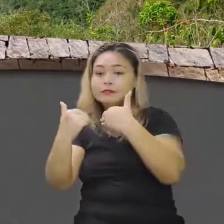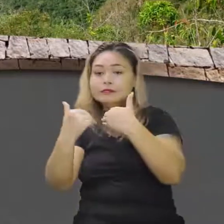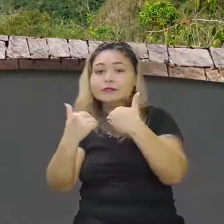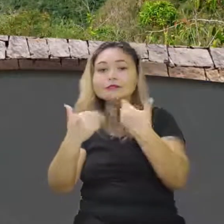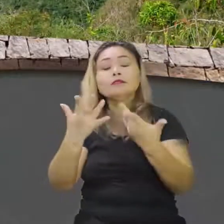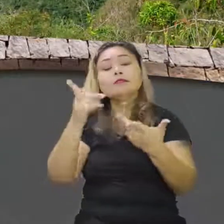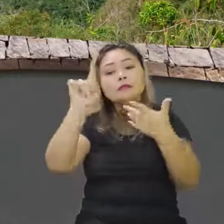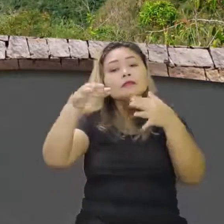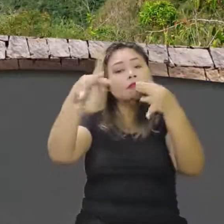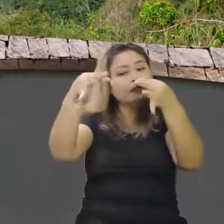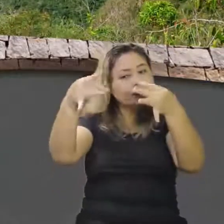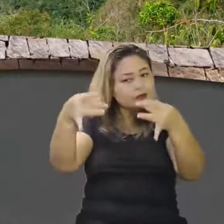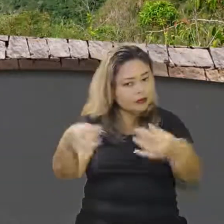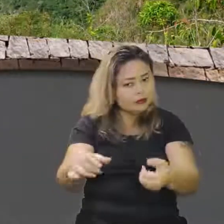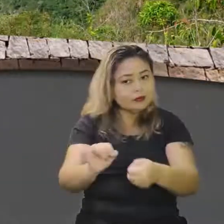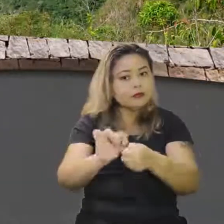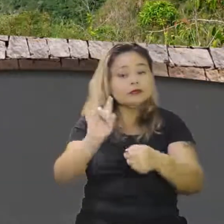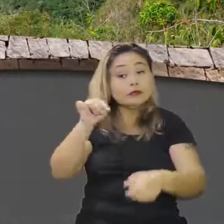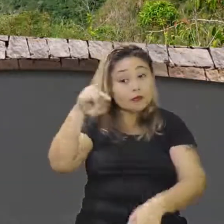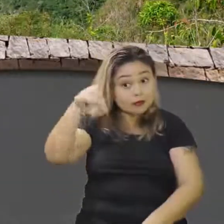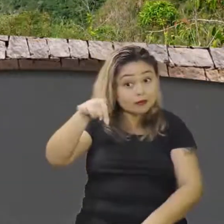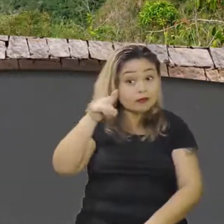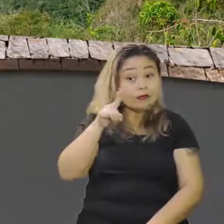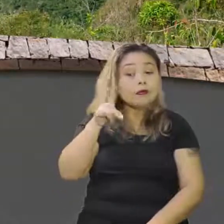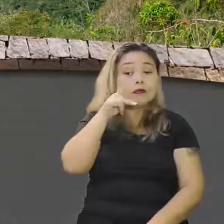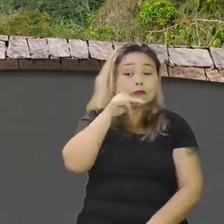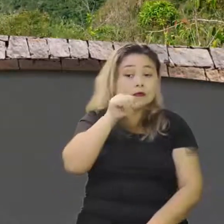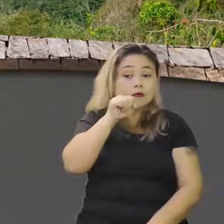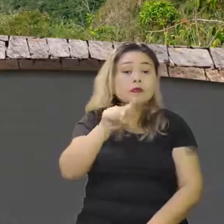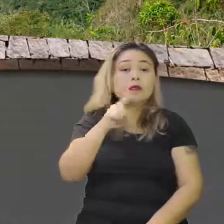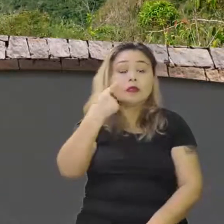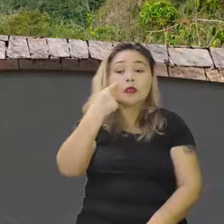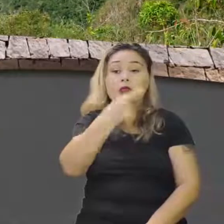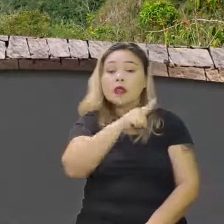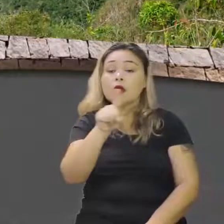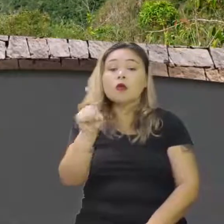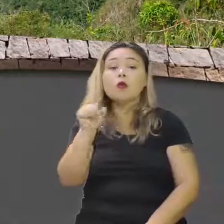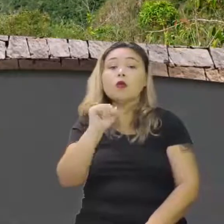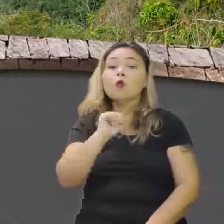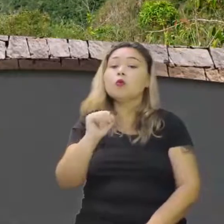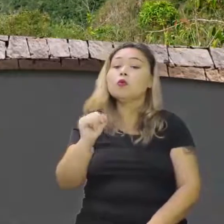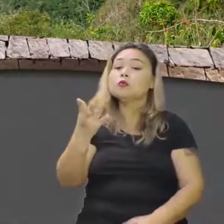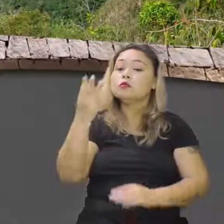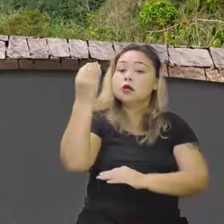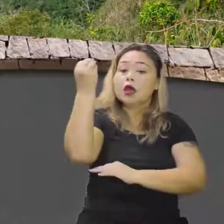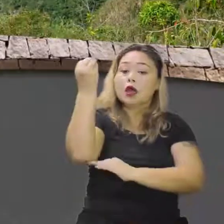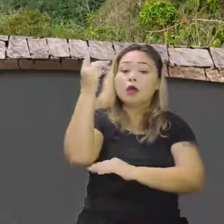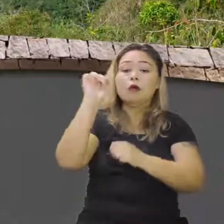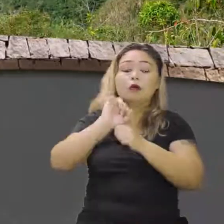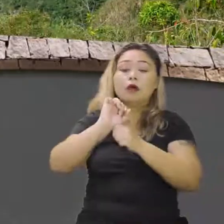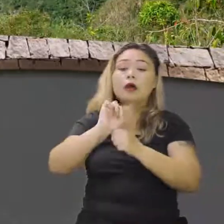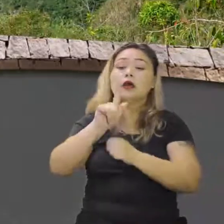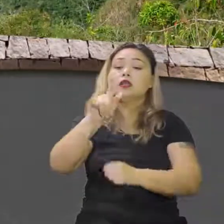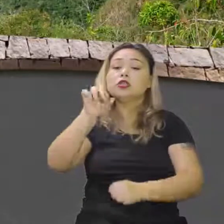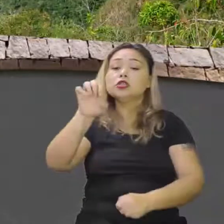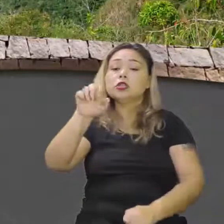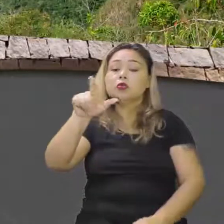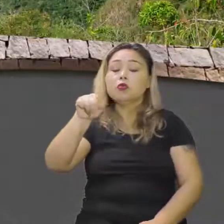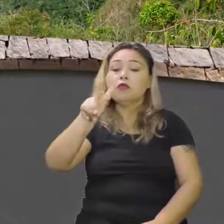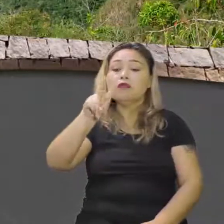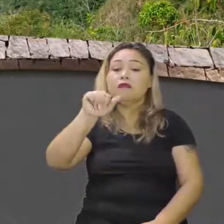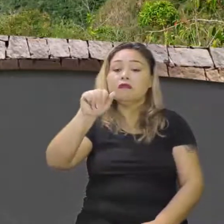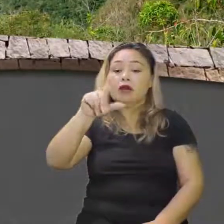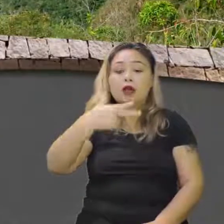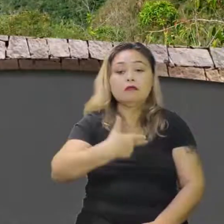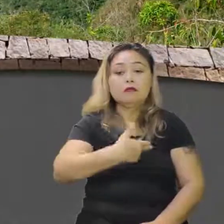E tem mais um detalhe. Quando você vem aqui, você vai ver onde era o Palácio Getúlio Vargas e você vai ver onde é